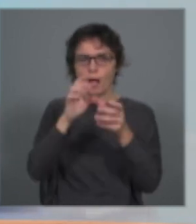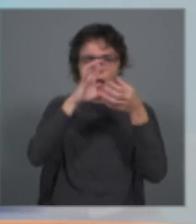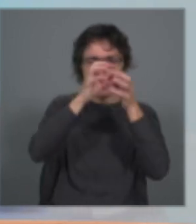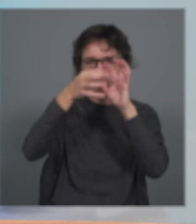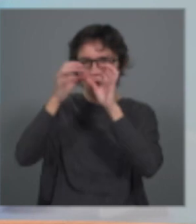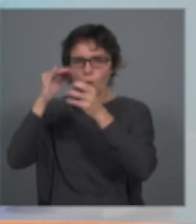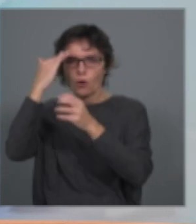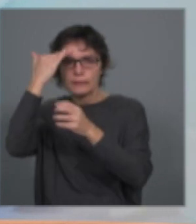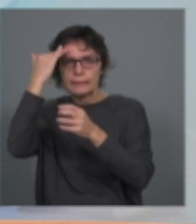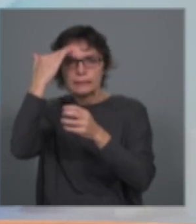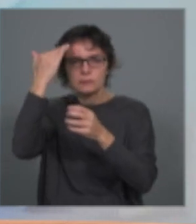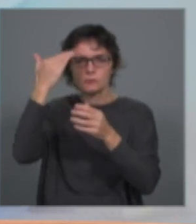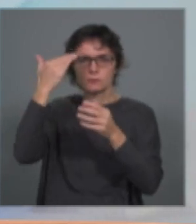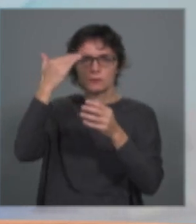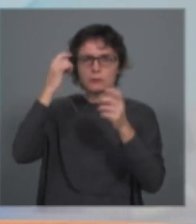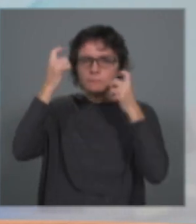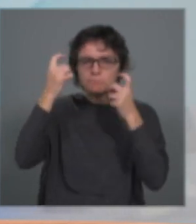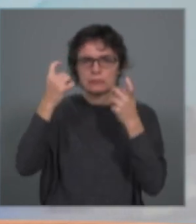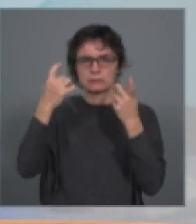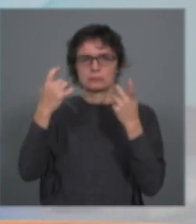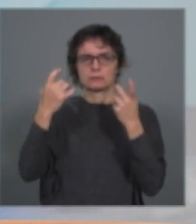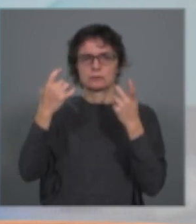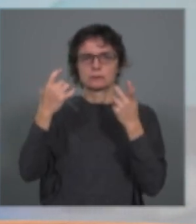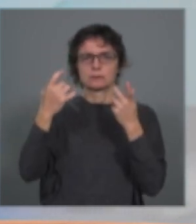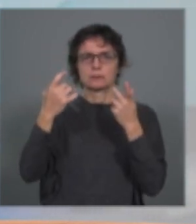facto, certo tipo de comportamentos